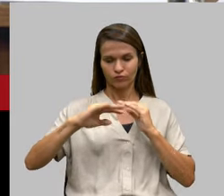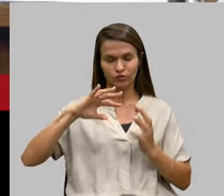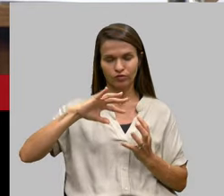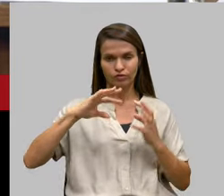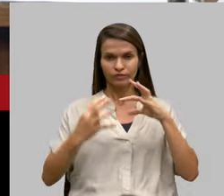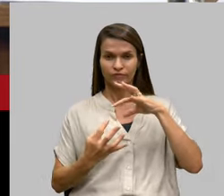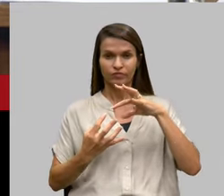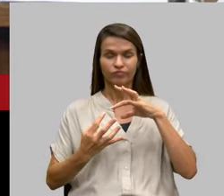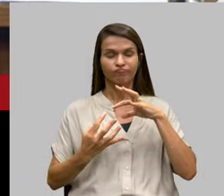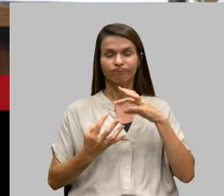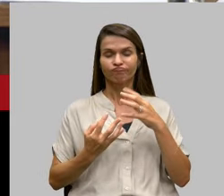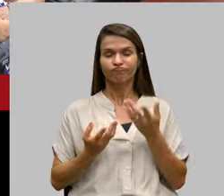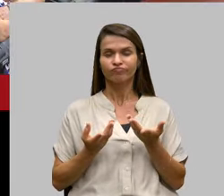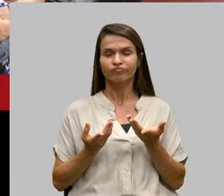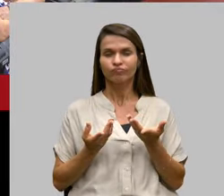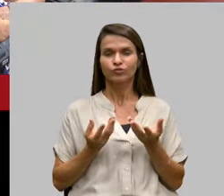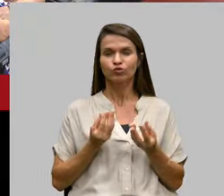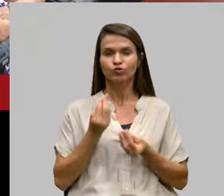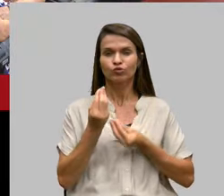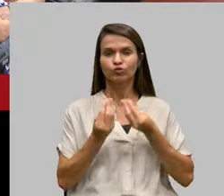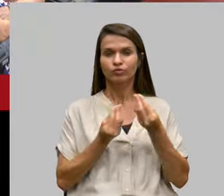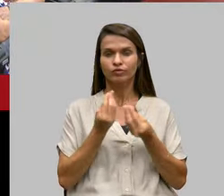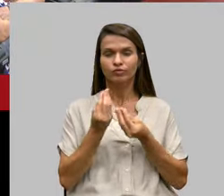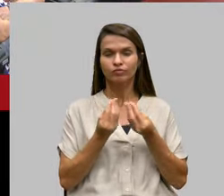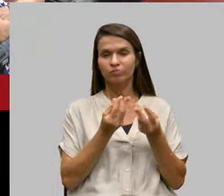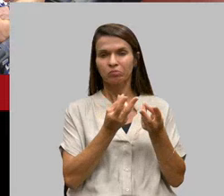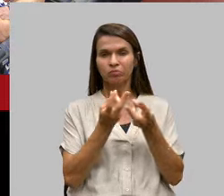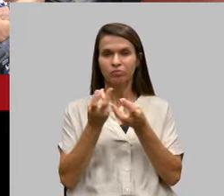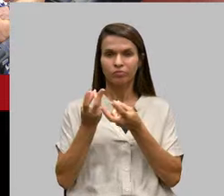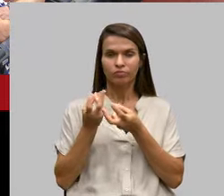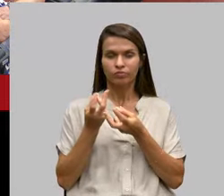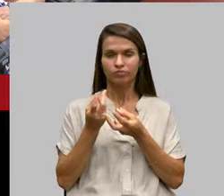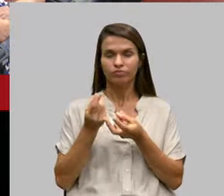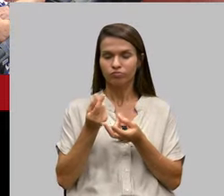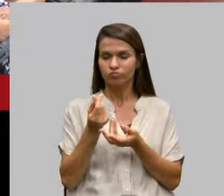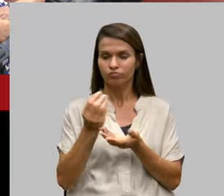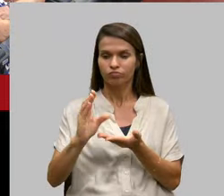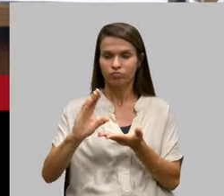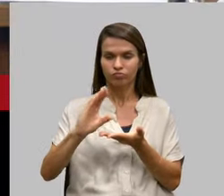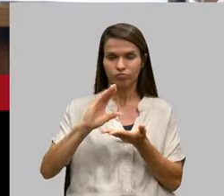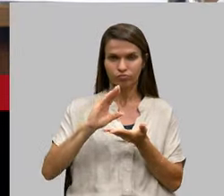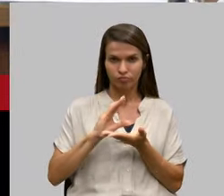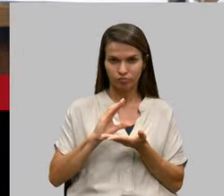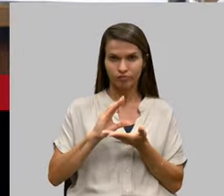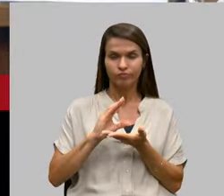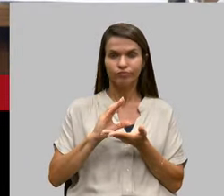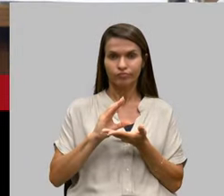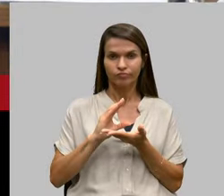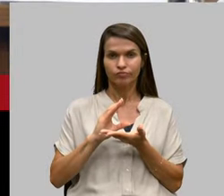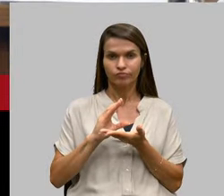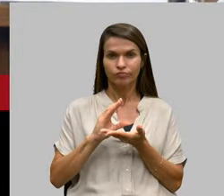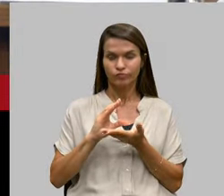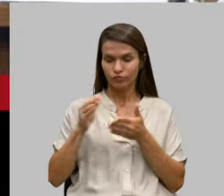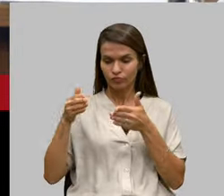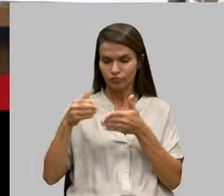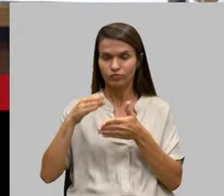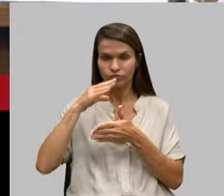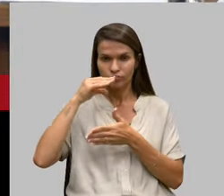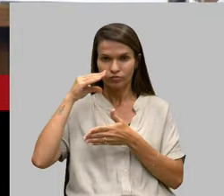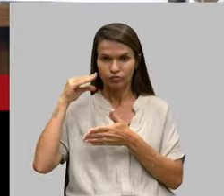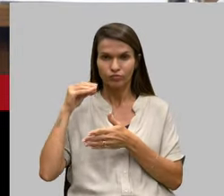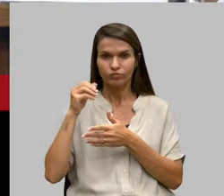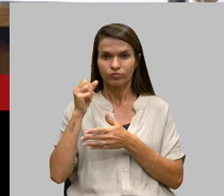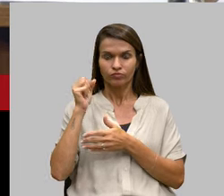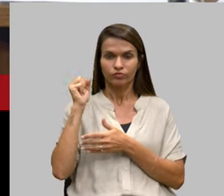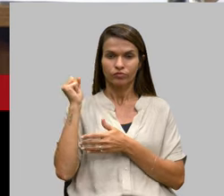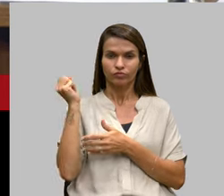mais onde expremer Em relação à arrecadação do custeio por parte dos Servidores e dos aposentados e dos